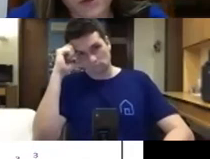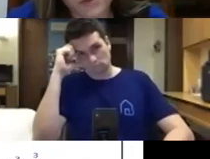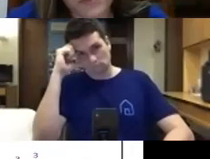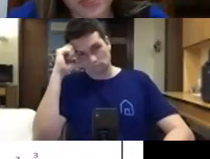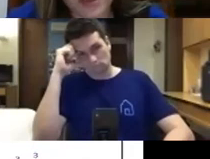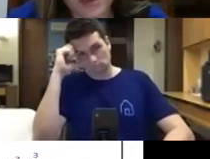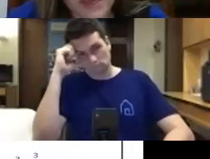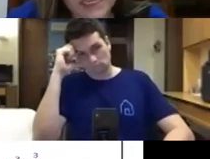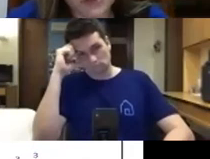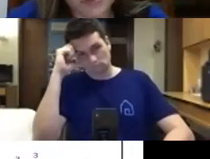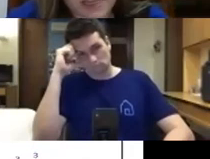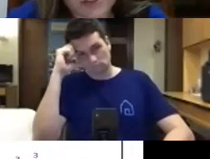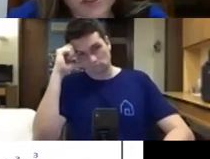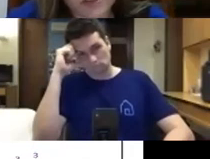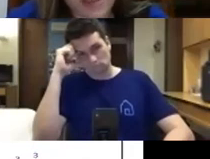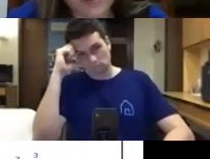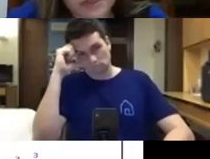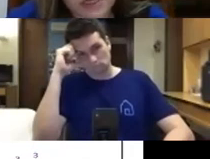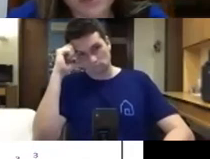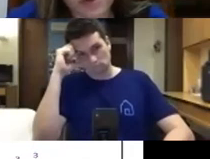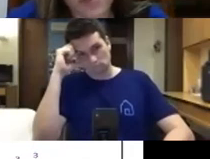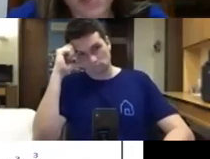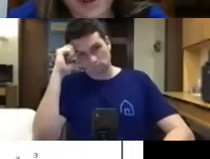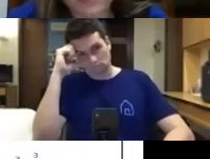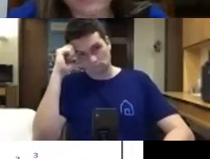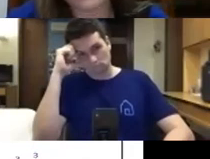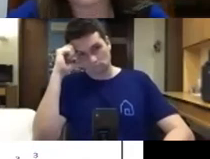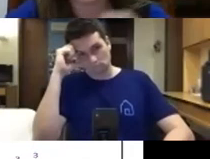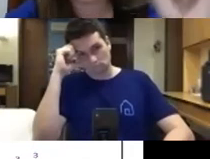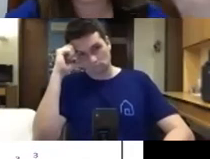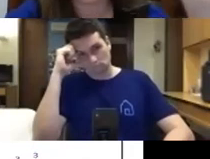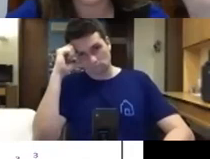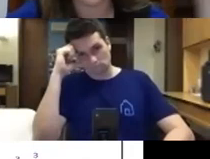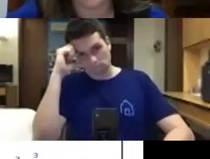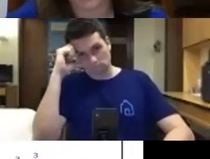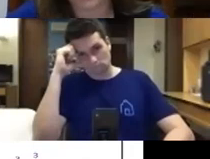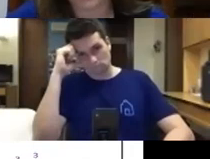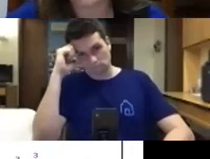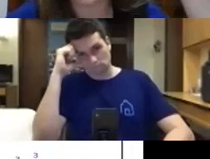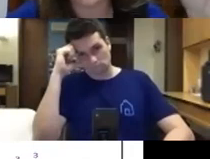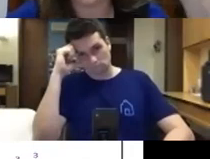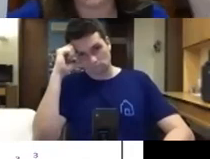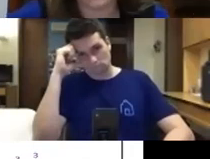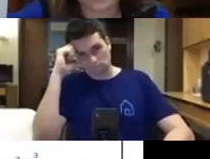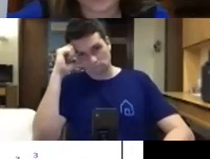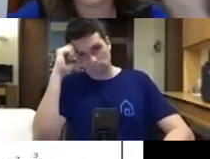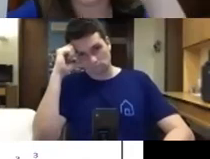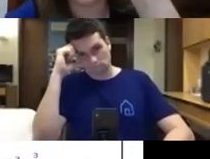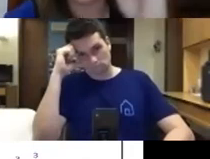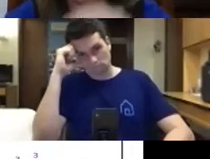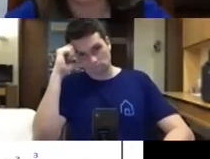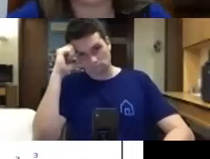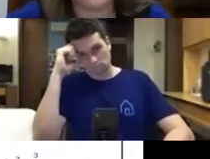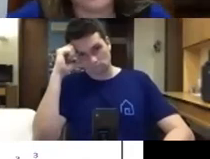completo, então. E aqui a gente observa os vários picos que foram ocorrendo. Esse aqui é o pozinho extraído, então, a 1 centímetro,